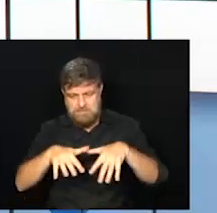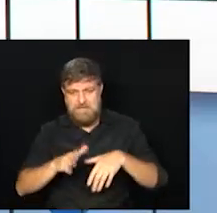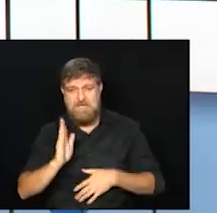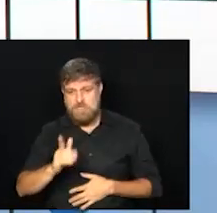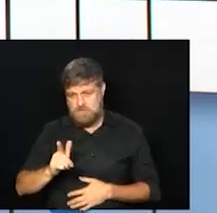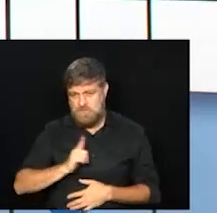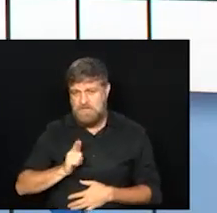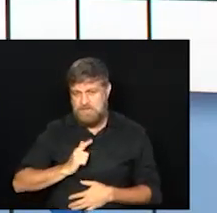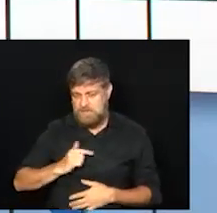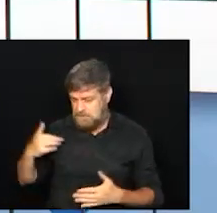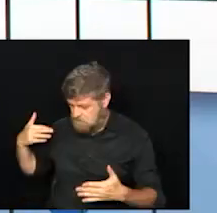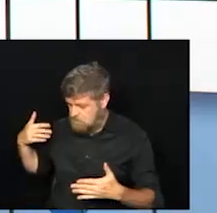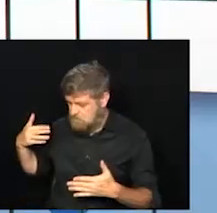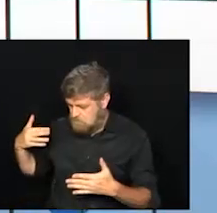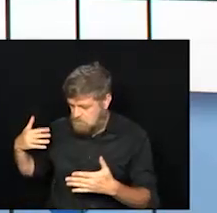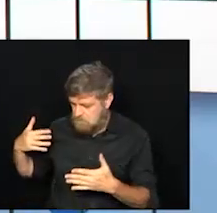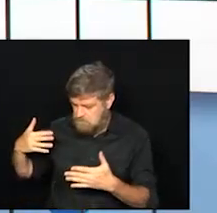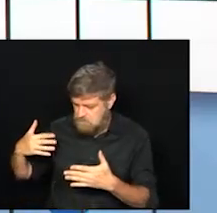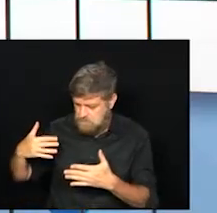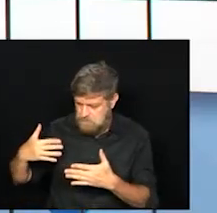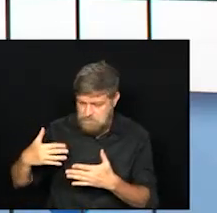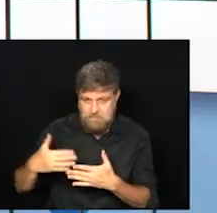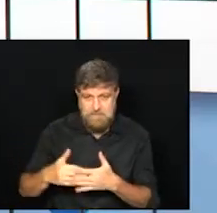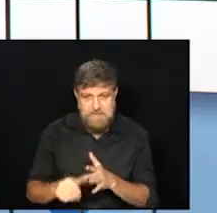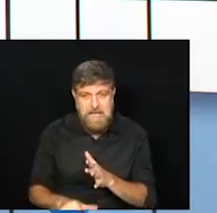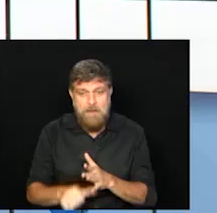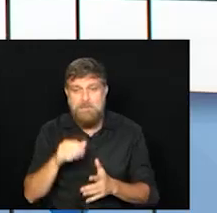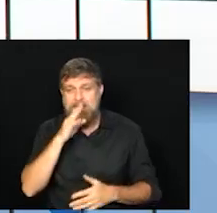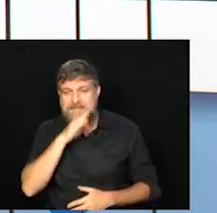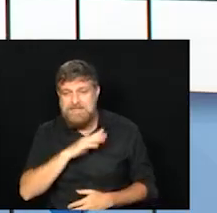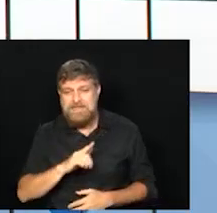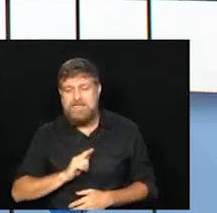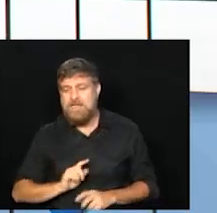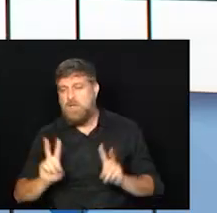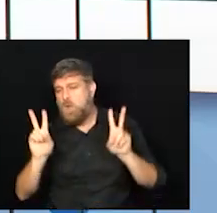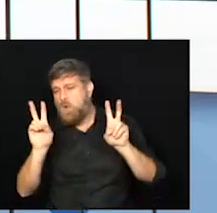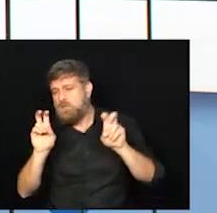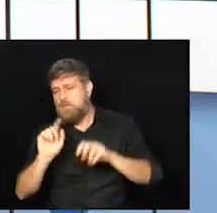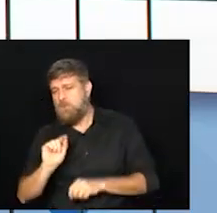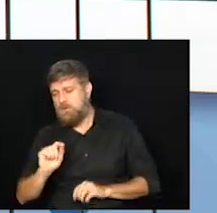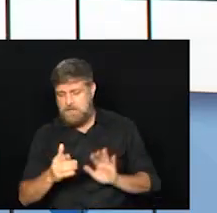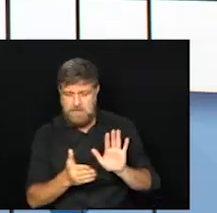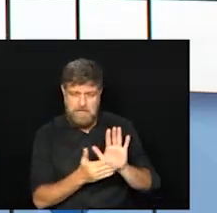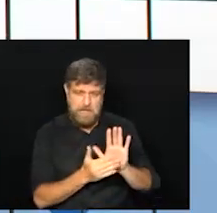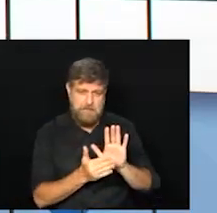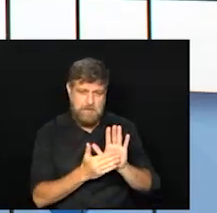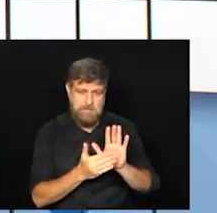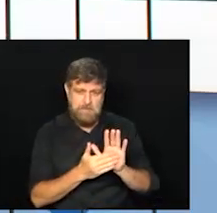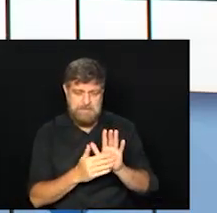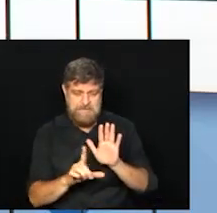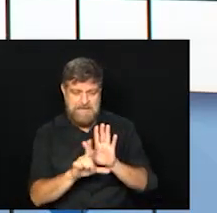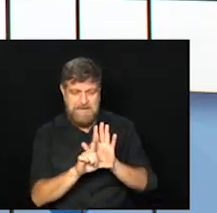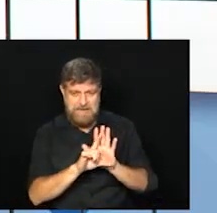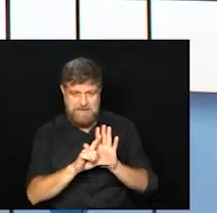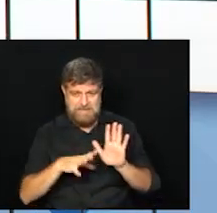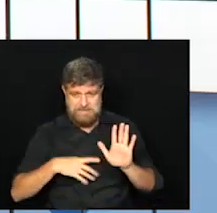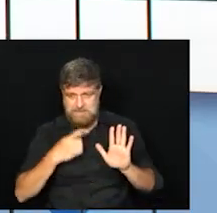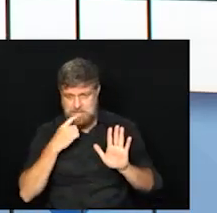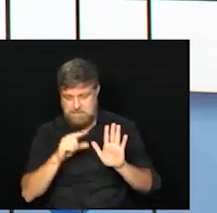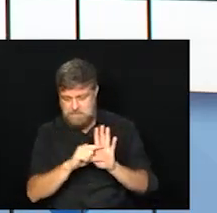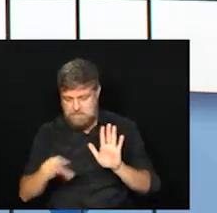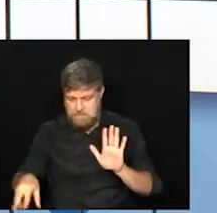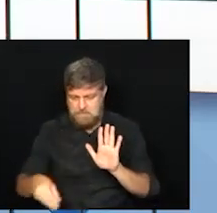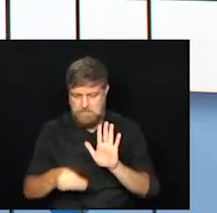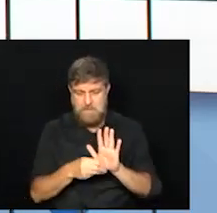outras no decorrer do ano, e que será a primeira da tarde, nós temos aí a proposta de emenda à lei orgânica que trata